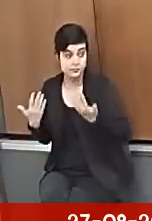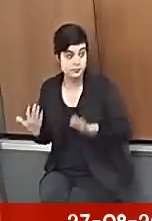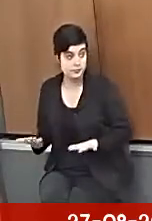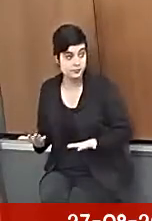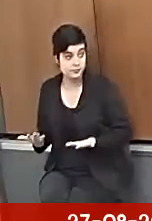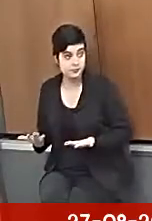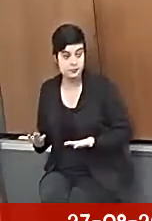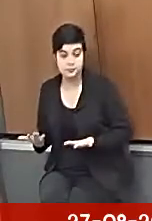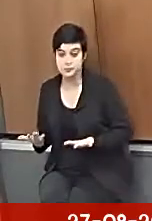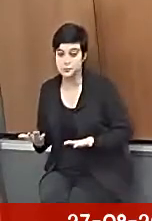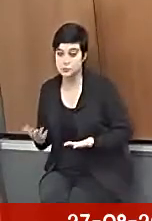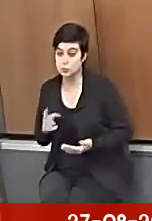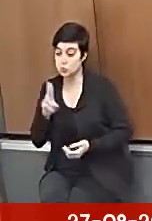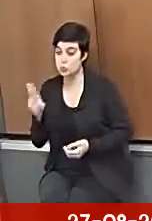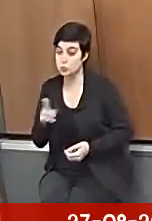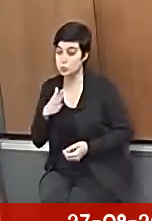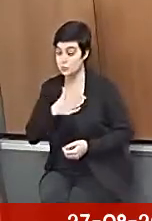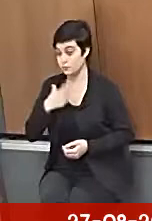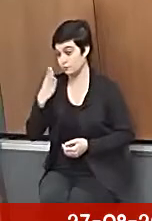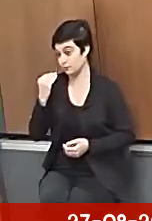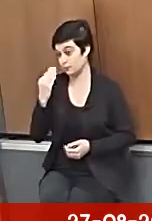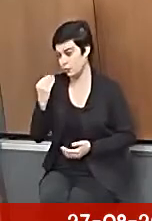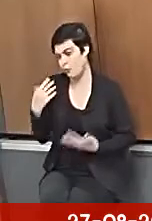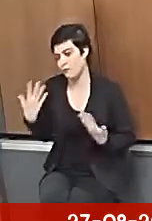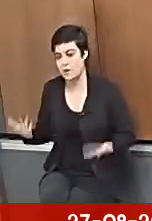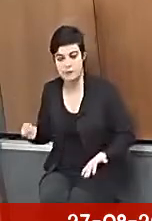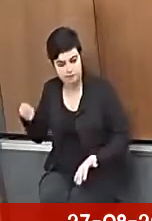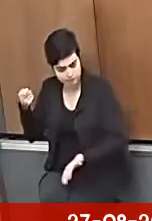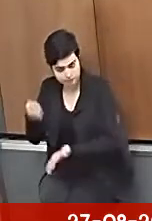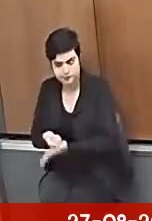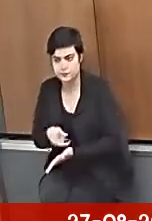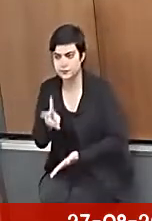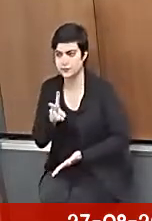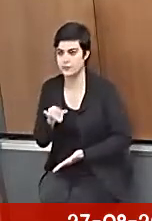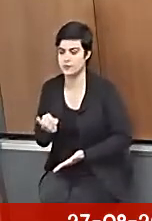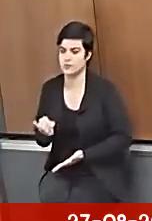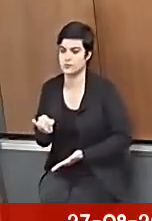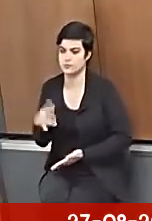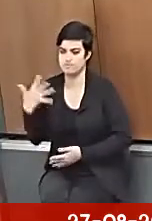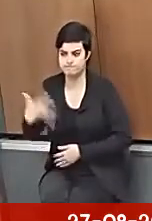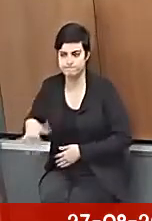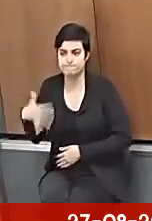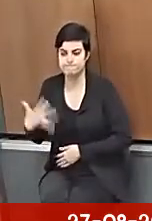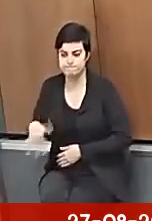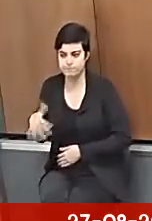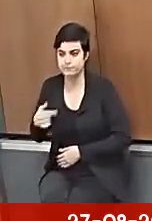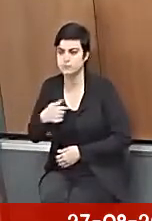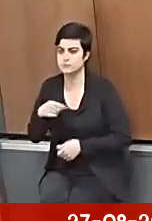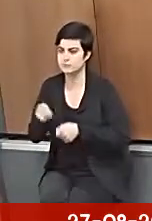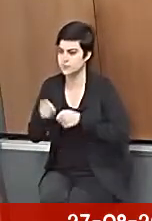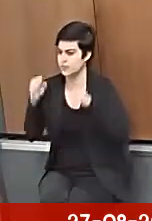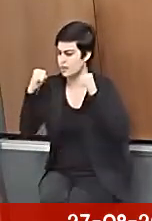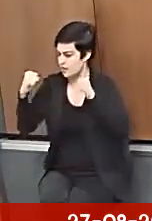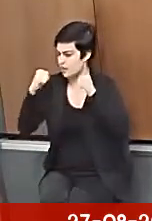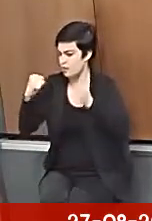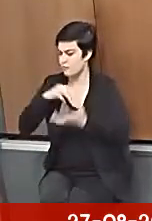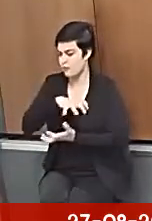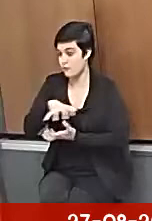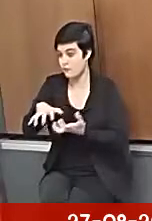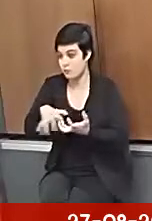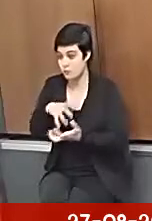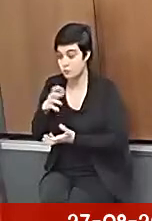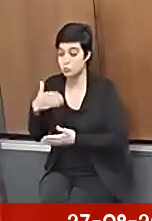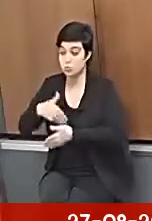os homem magro vai pô vai ter que pagar e vai pagar caro fiz a manifestação tive o apoio de todos os jogadores